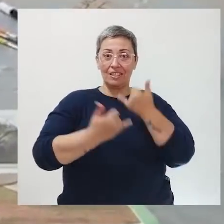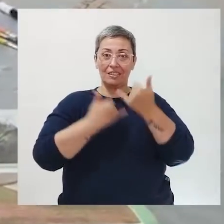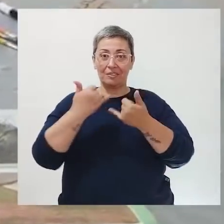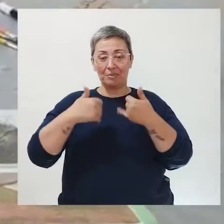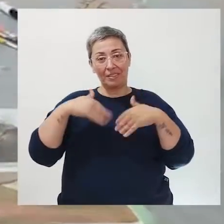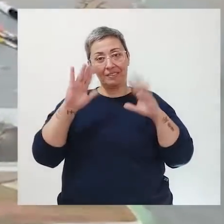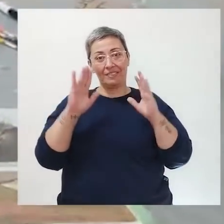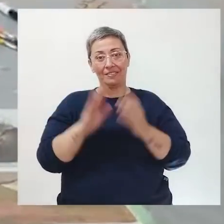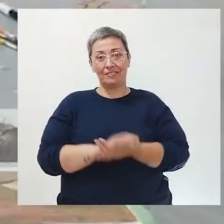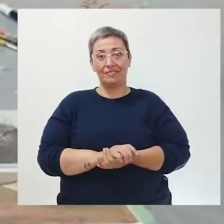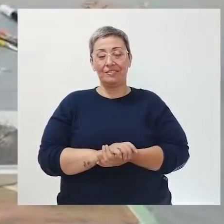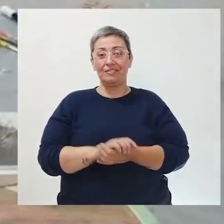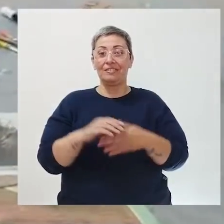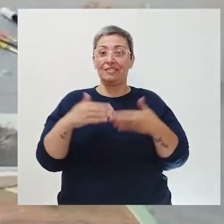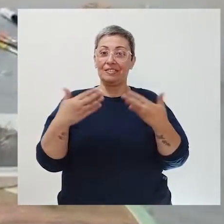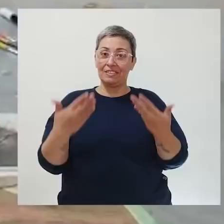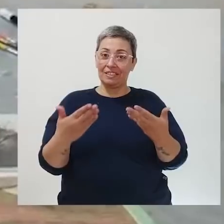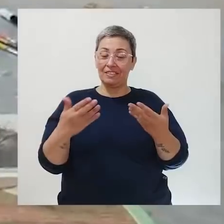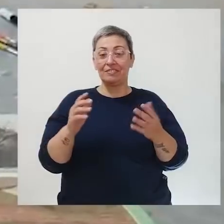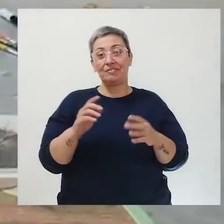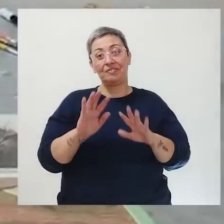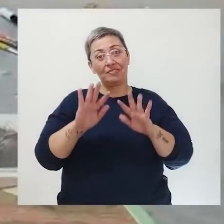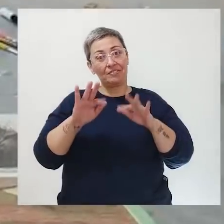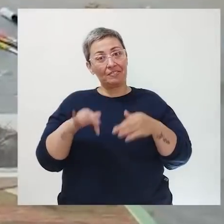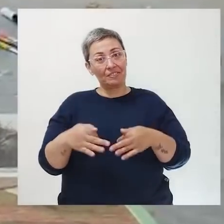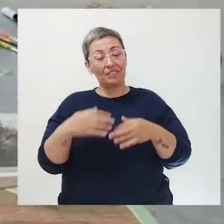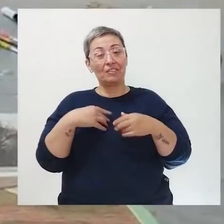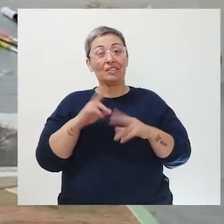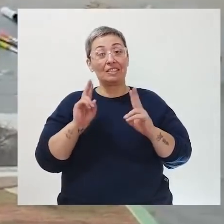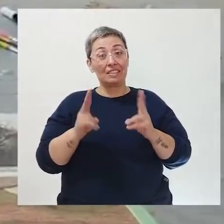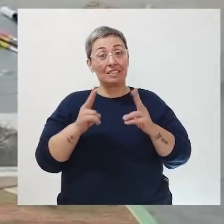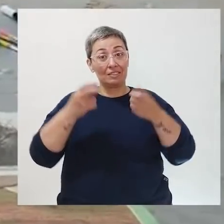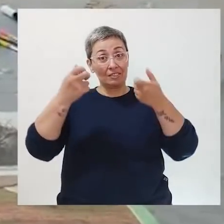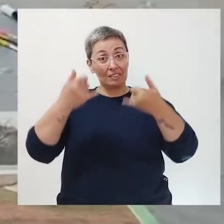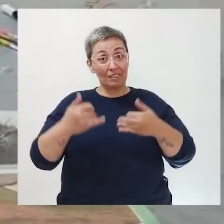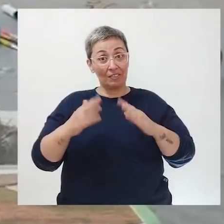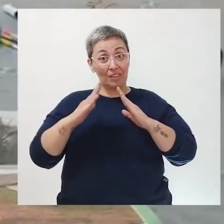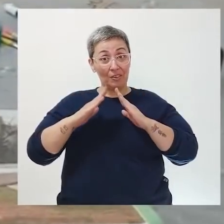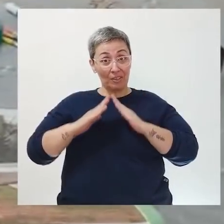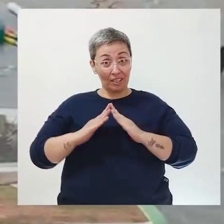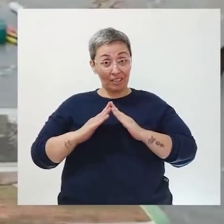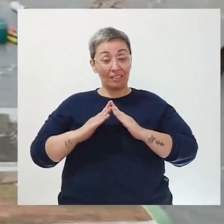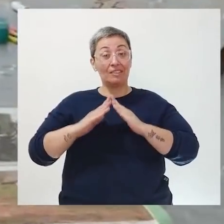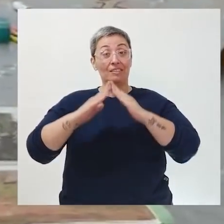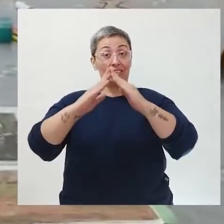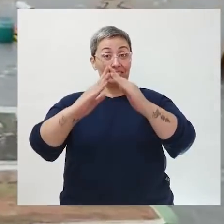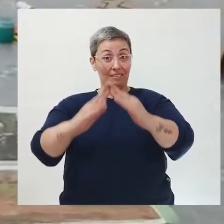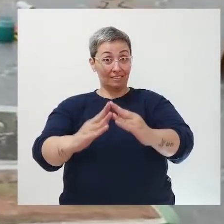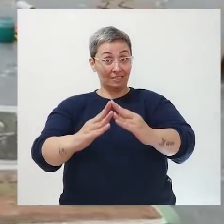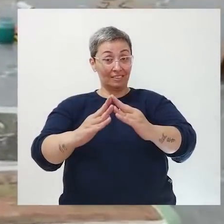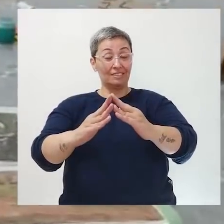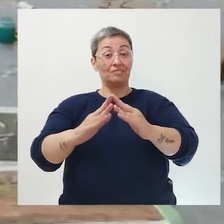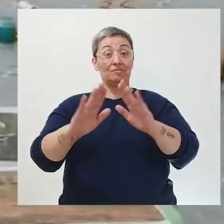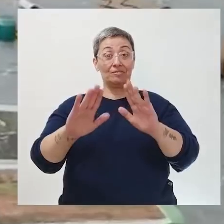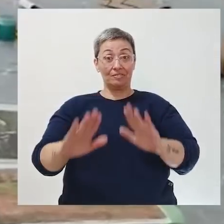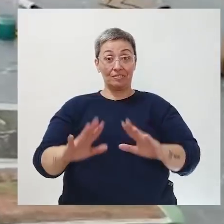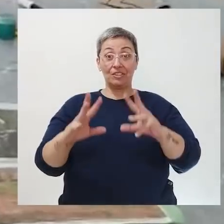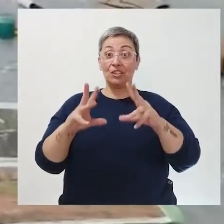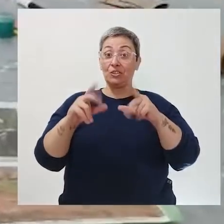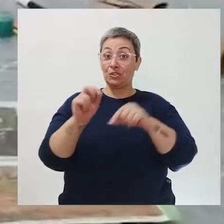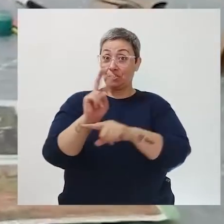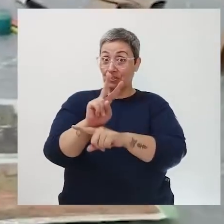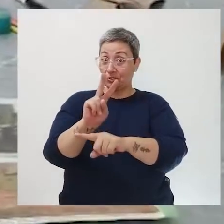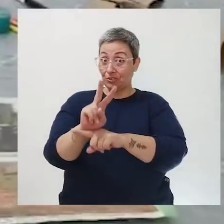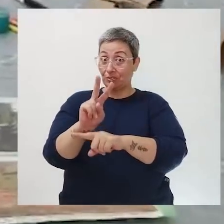brinquem bastante. Então por enquanto é isso, como eu sempre digo, aqui na minha casa, vocês aí na casa de vocês todos